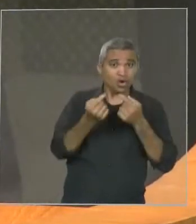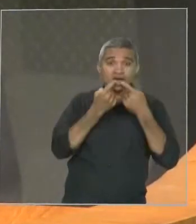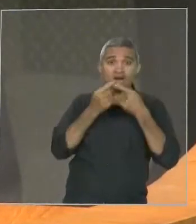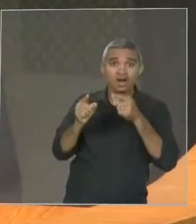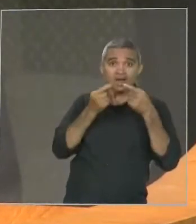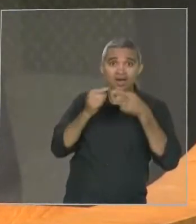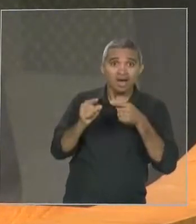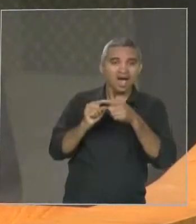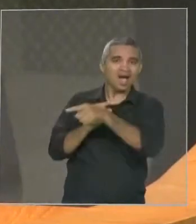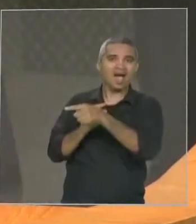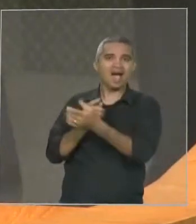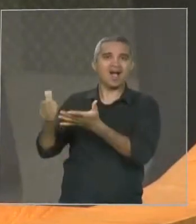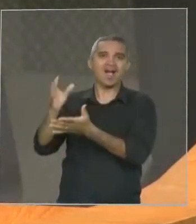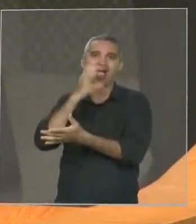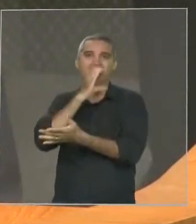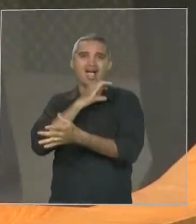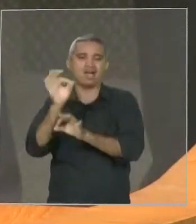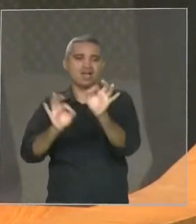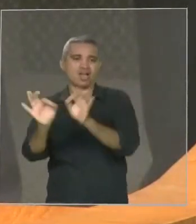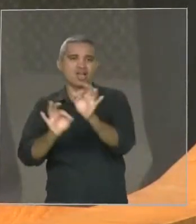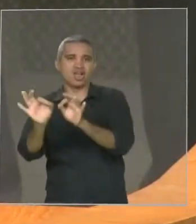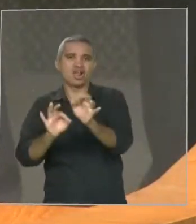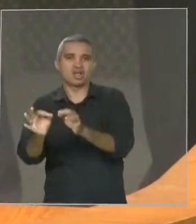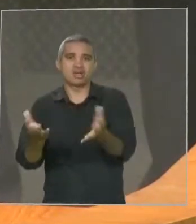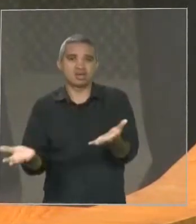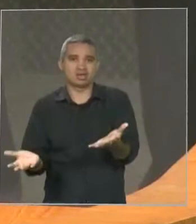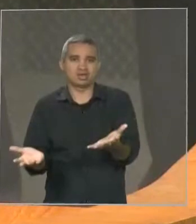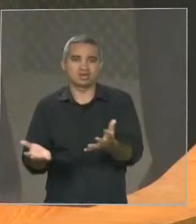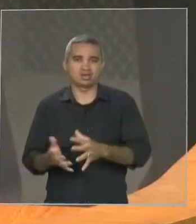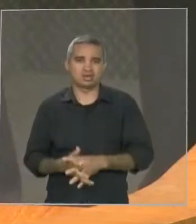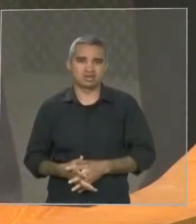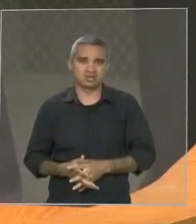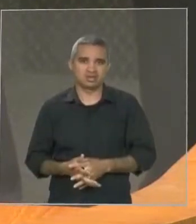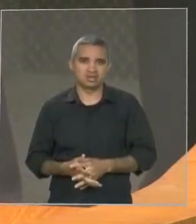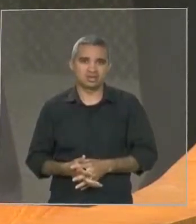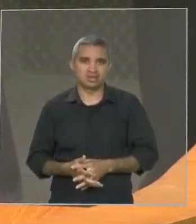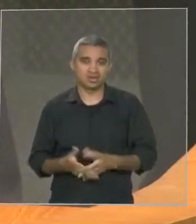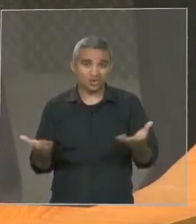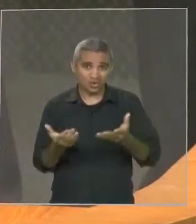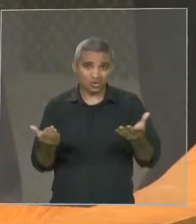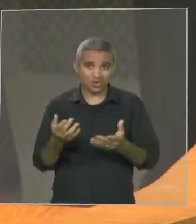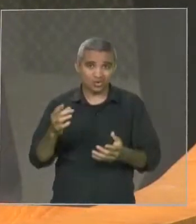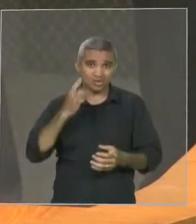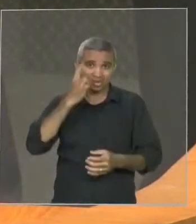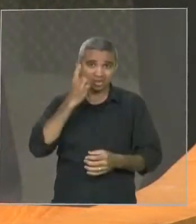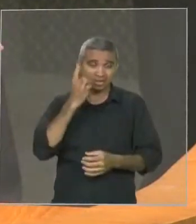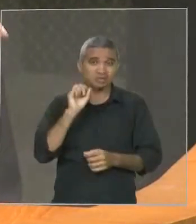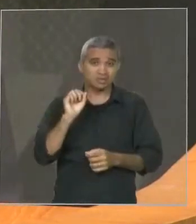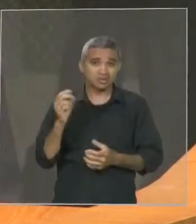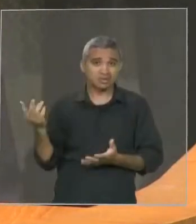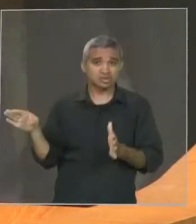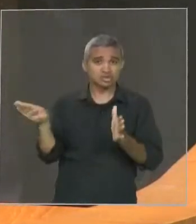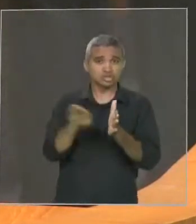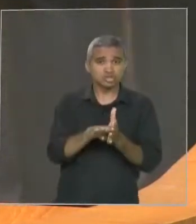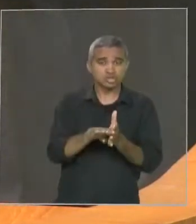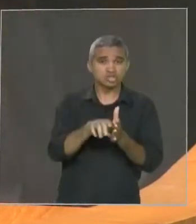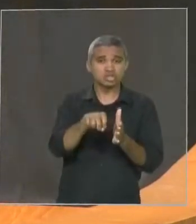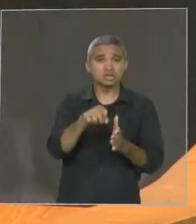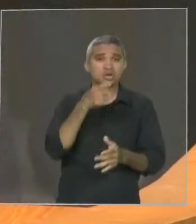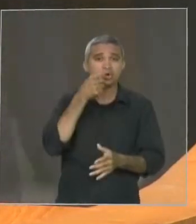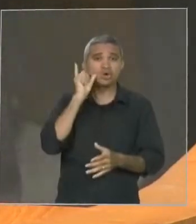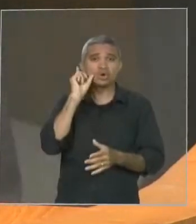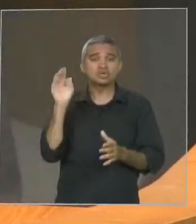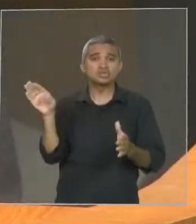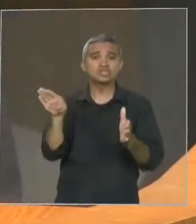Sabe o que está acontecendo para quem está elogiando o hospital de trauma? As pessoas chegam no hospital de trauma ontem e